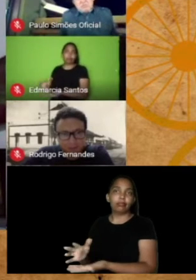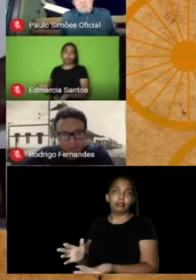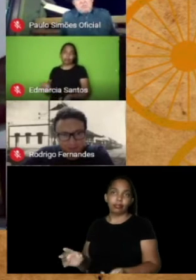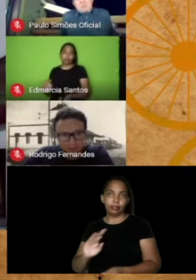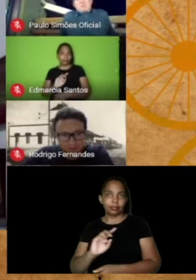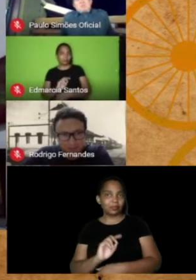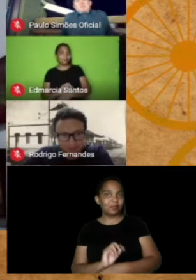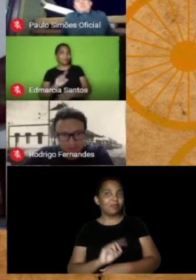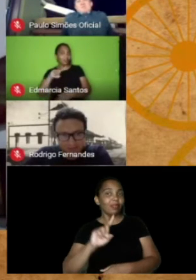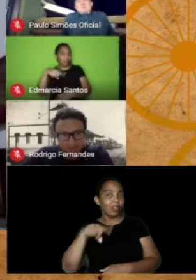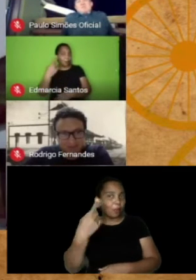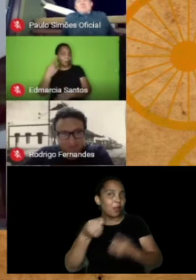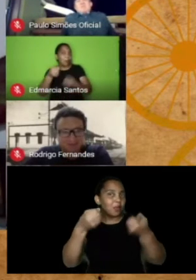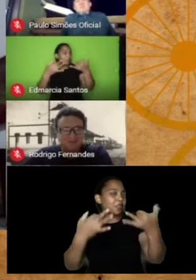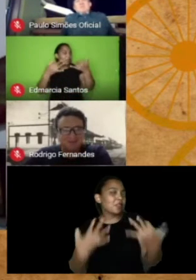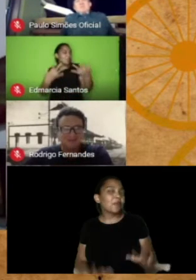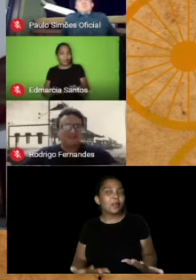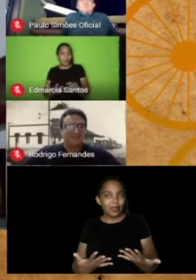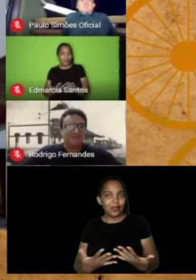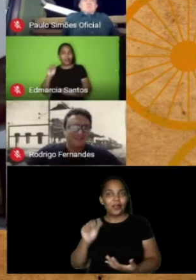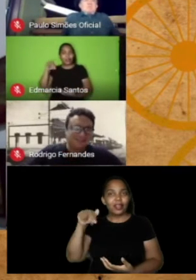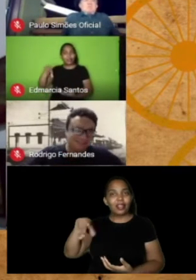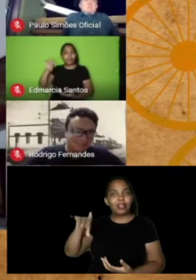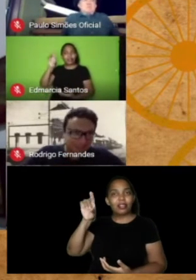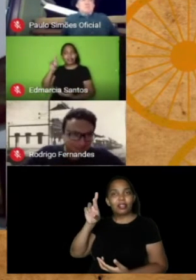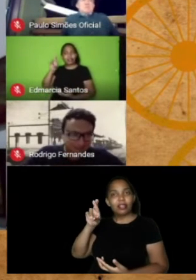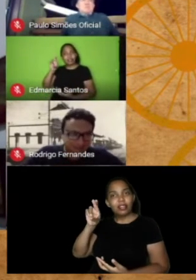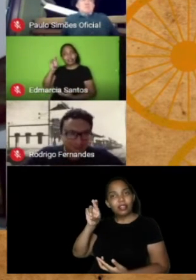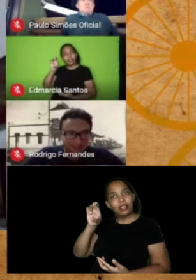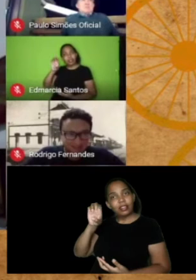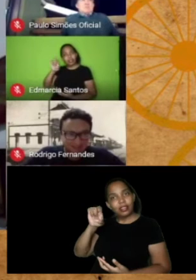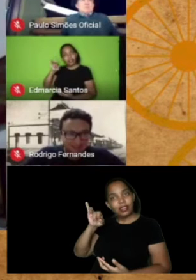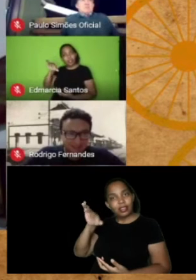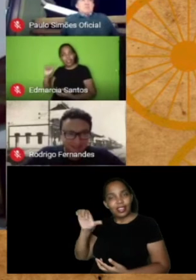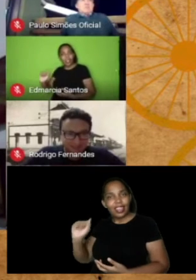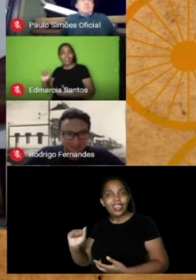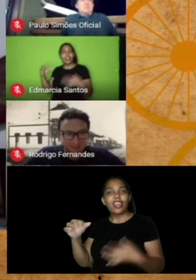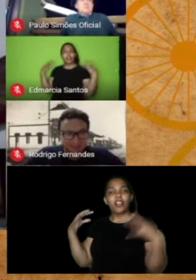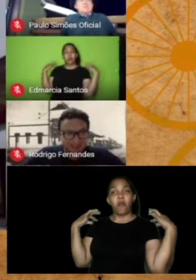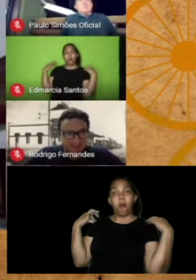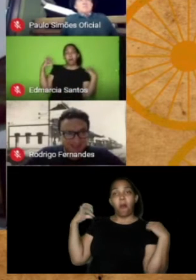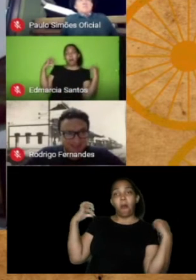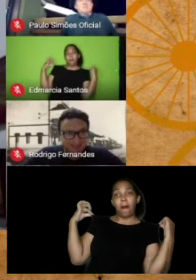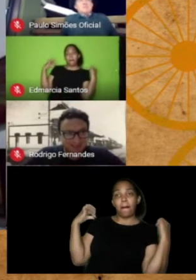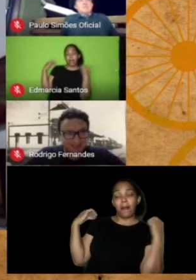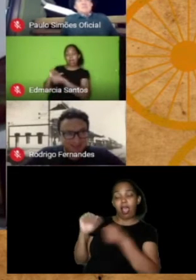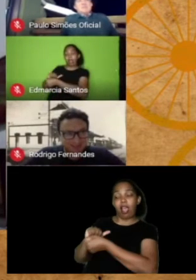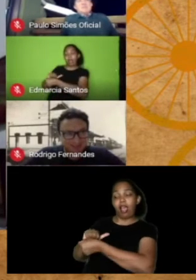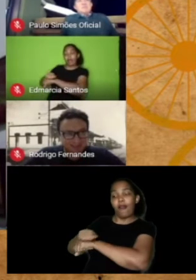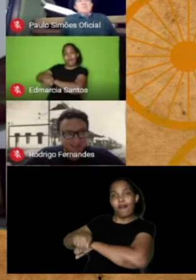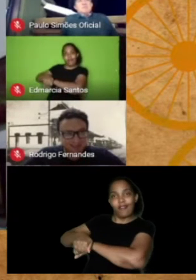com a Andréia sobre o camisa de couro, se vocês quiserem, porque aí eu termino a minha fala aqui sobre a Noroeste.